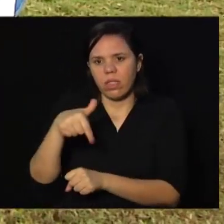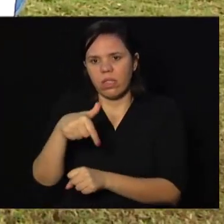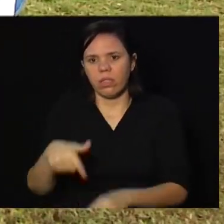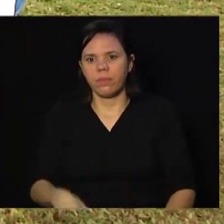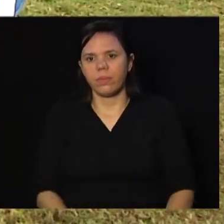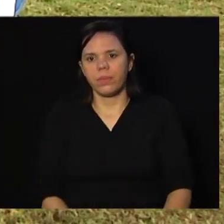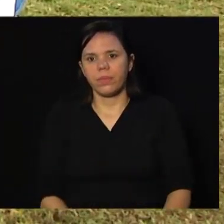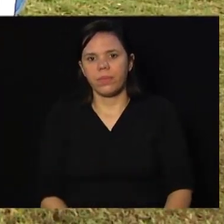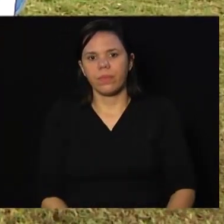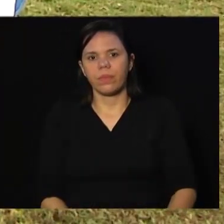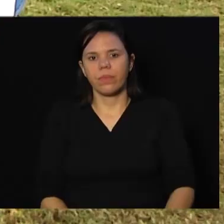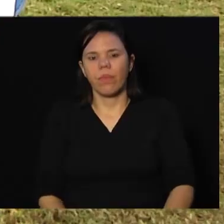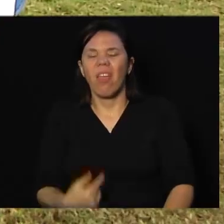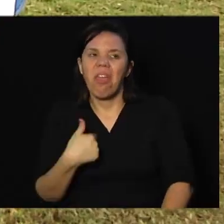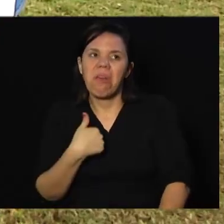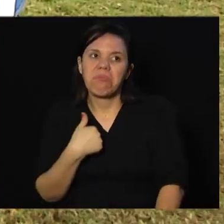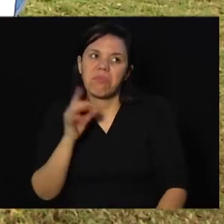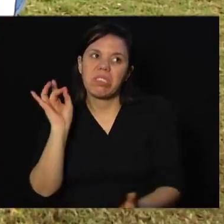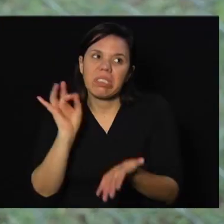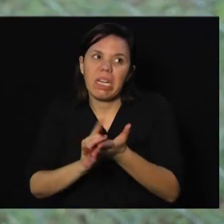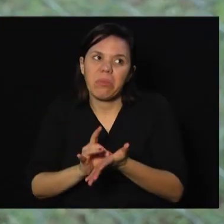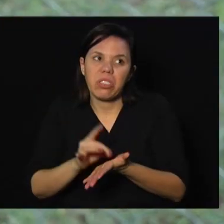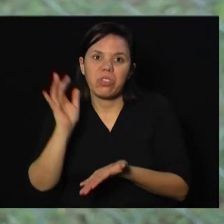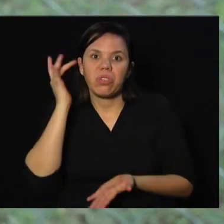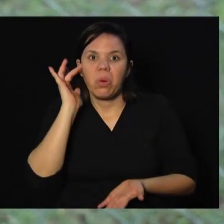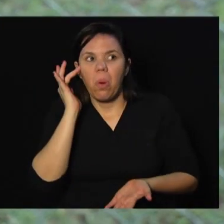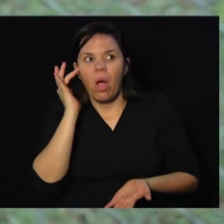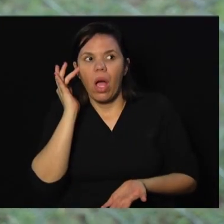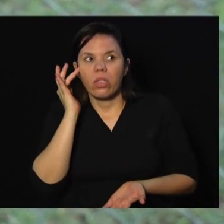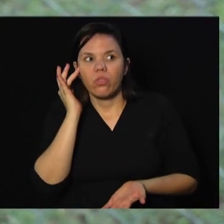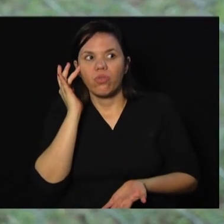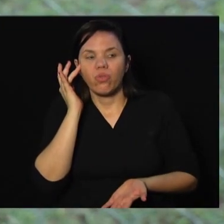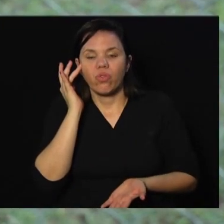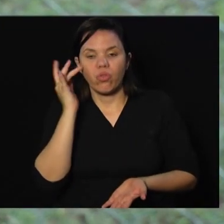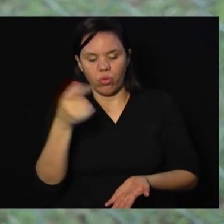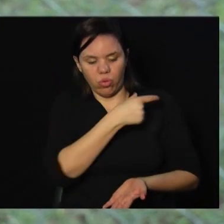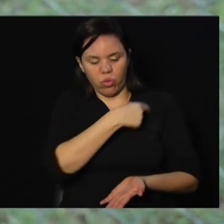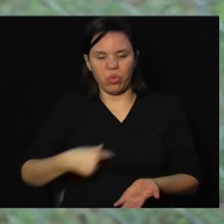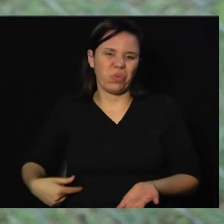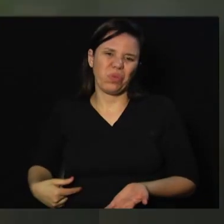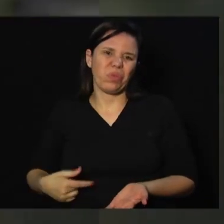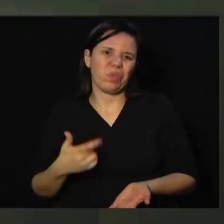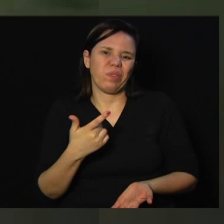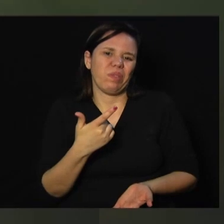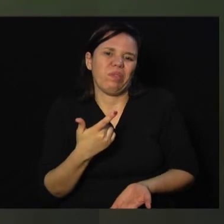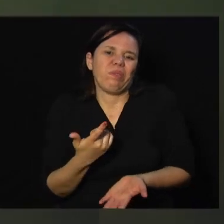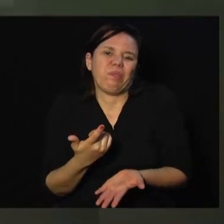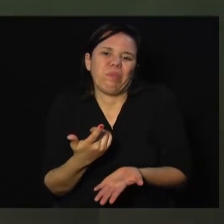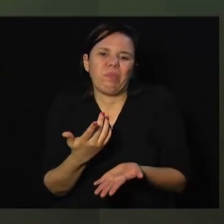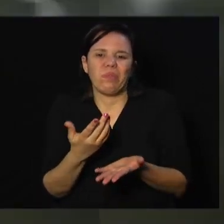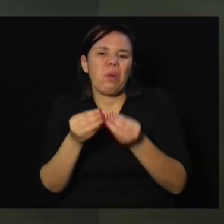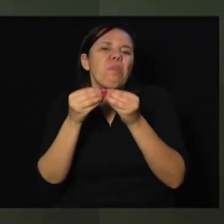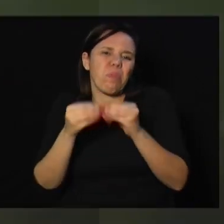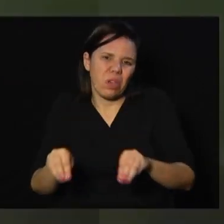Então, eu sinceramente, eu acho que a Ponte foi injustiçada